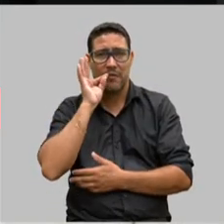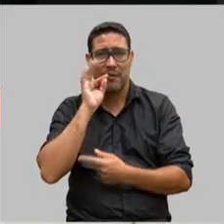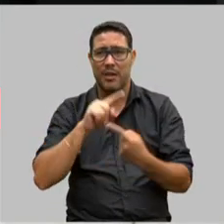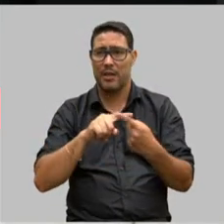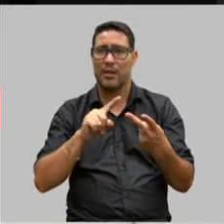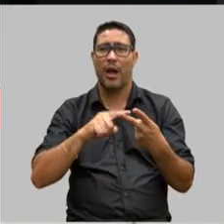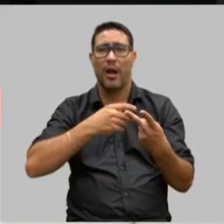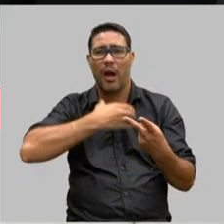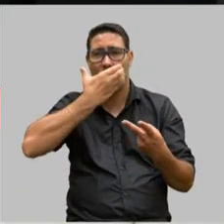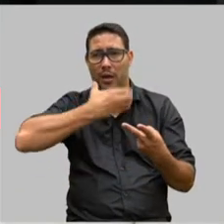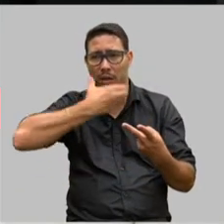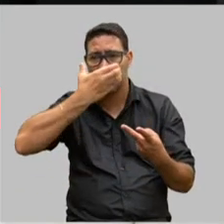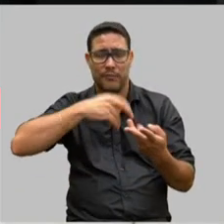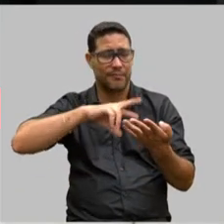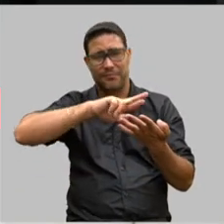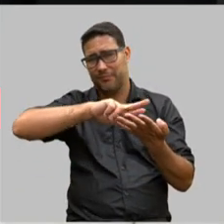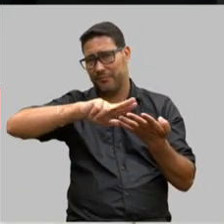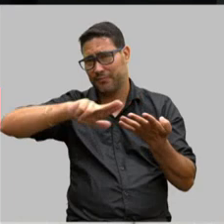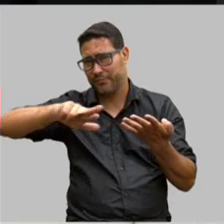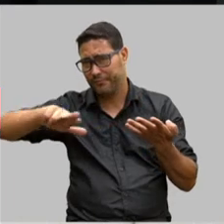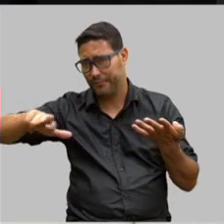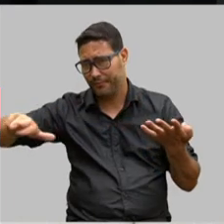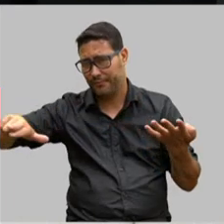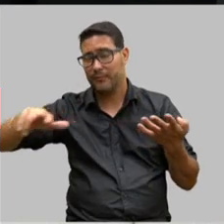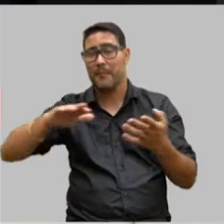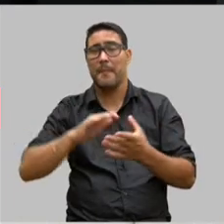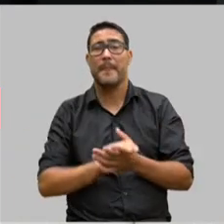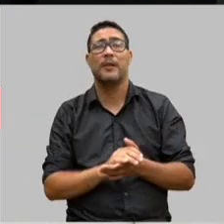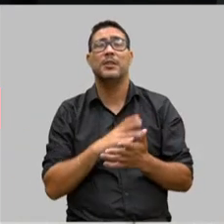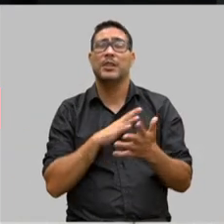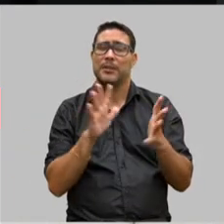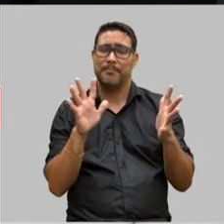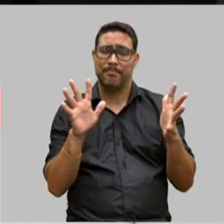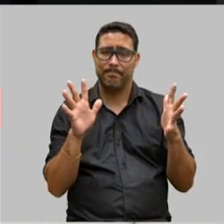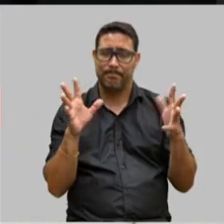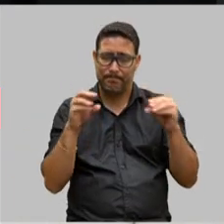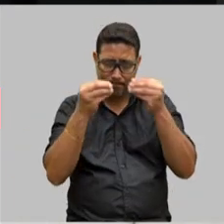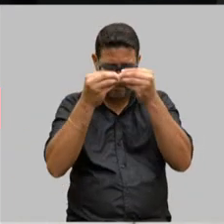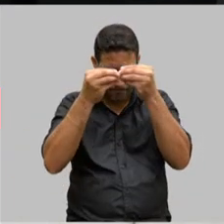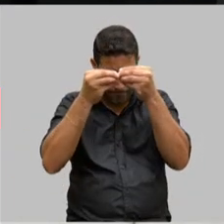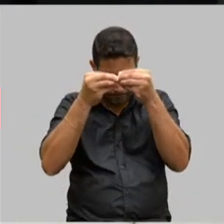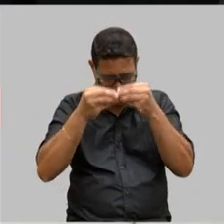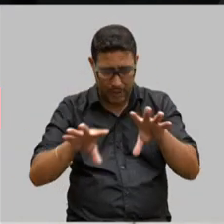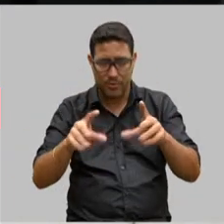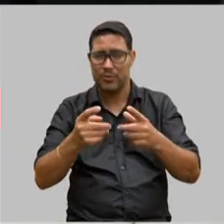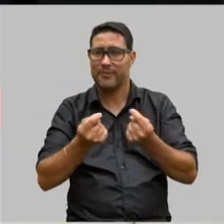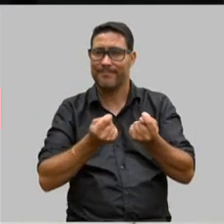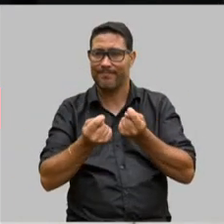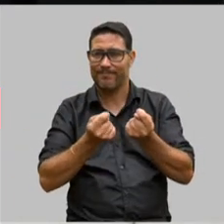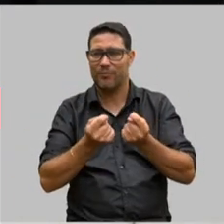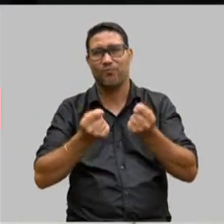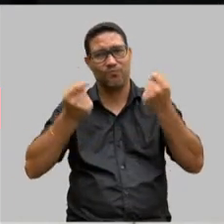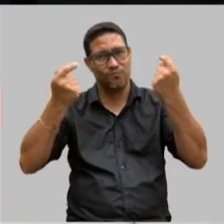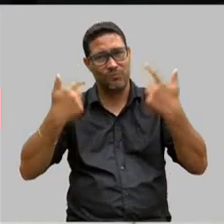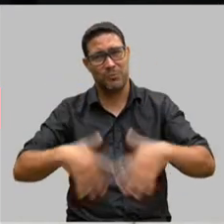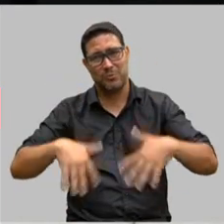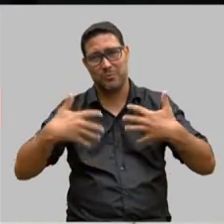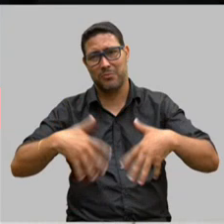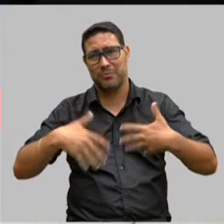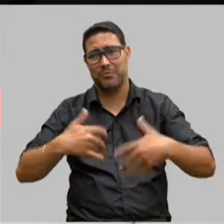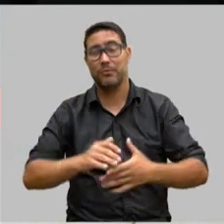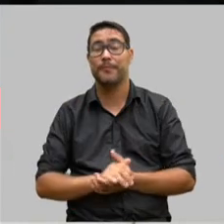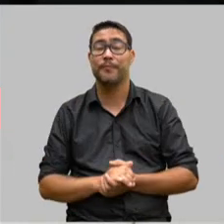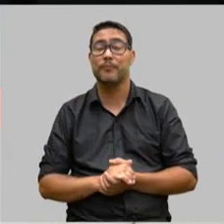frutíferas e prejuízos econômicos altíssimos. Ondas de